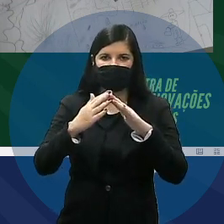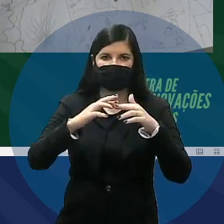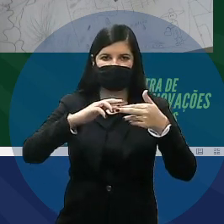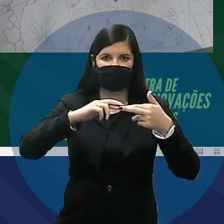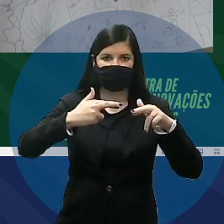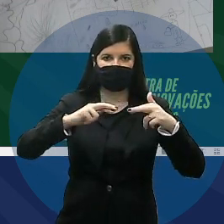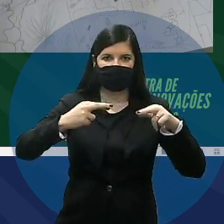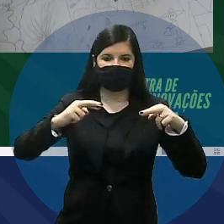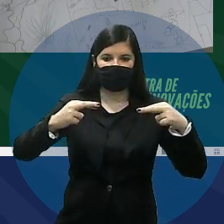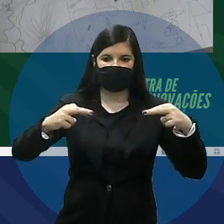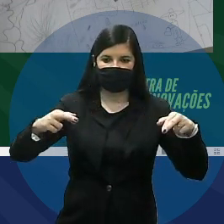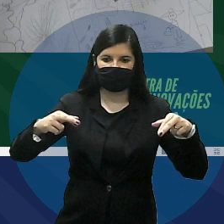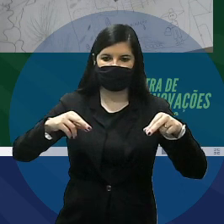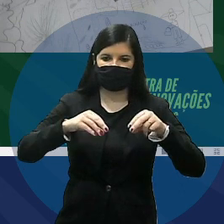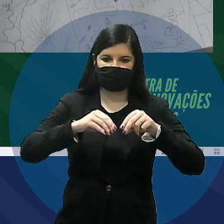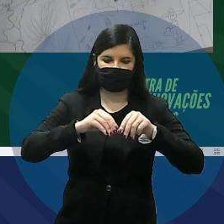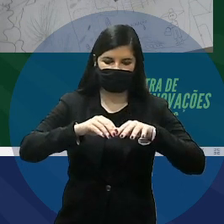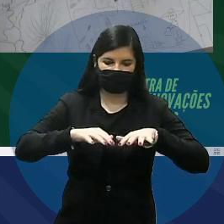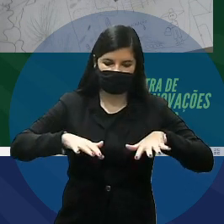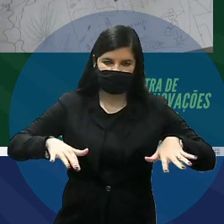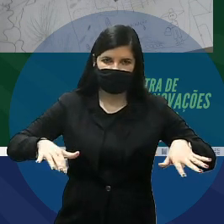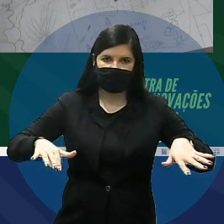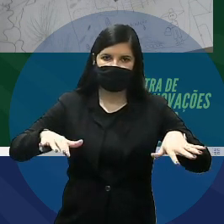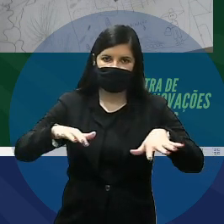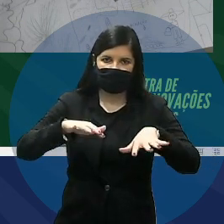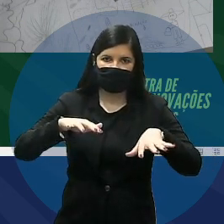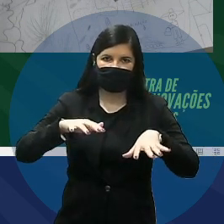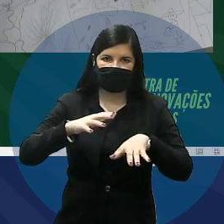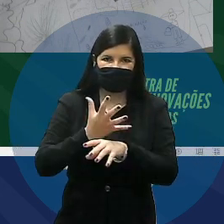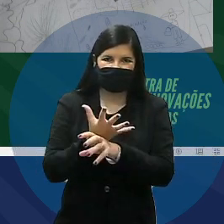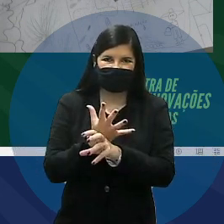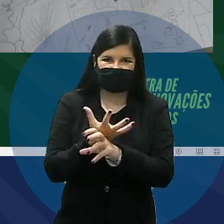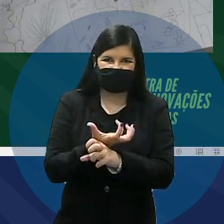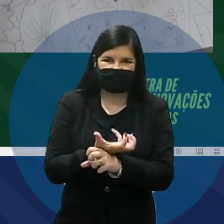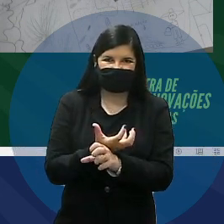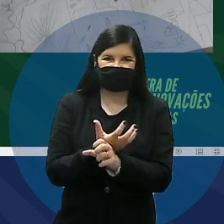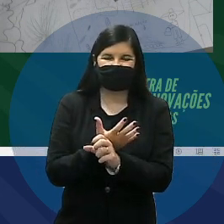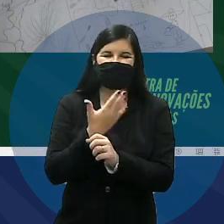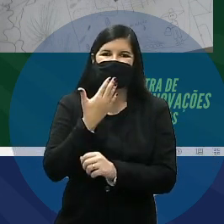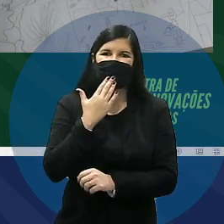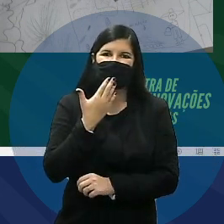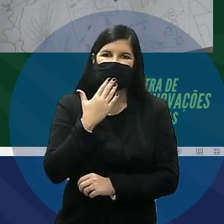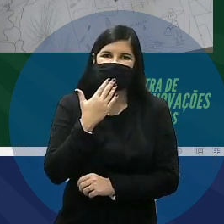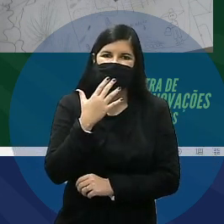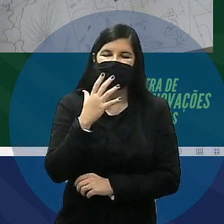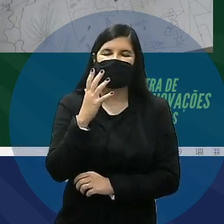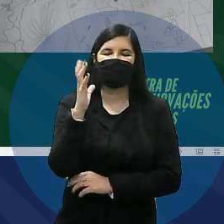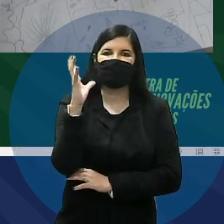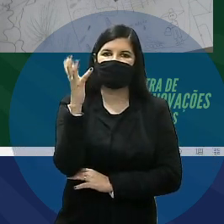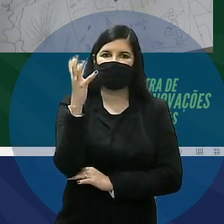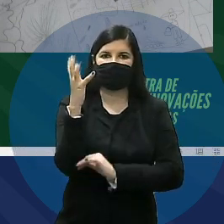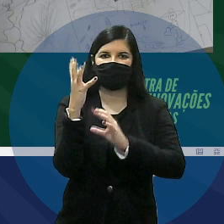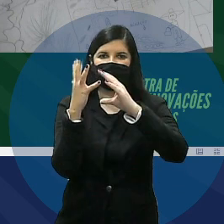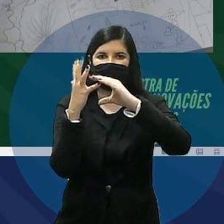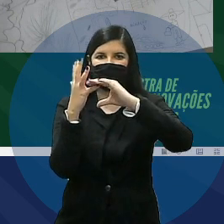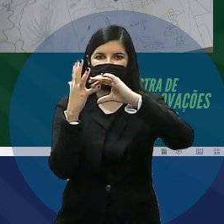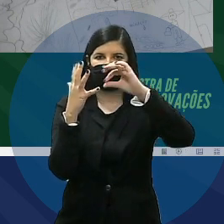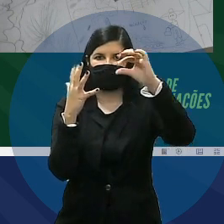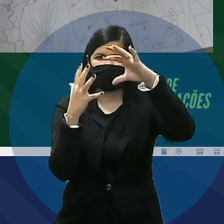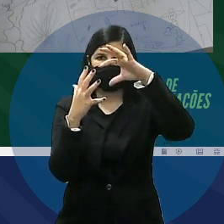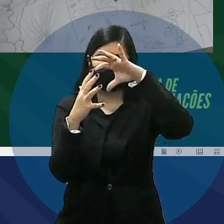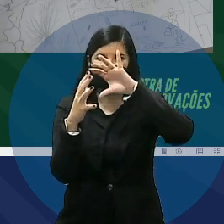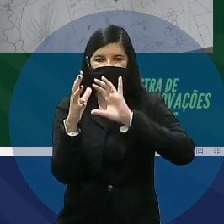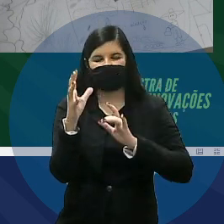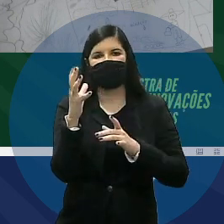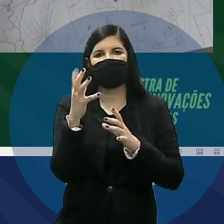chão seco, o solo rachado, o cacto. Então, essa ainda